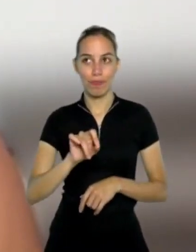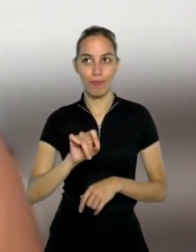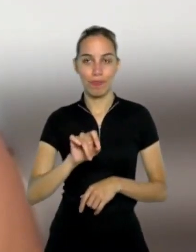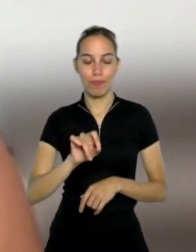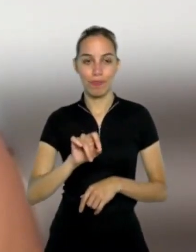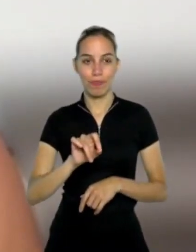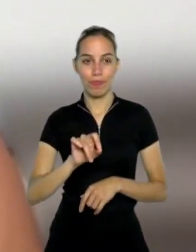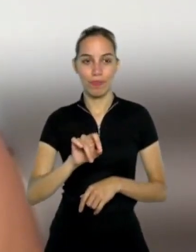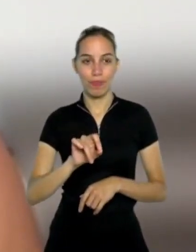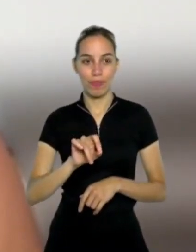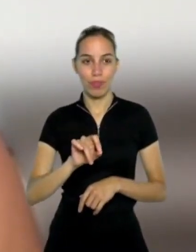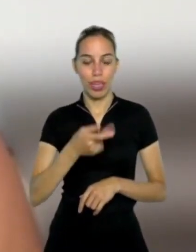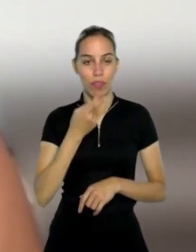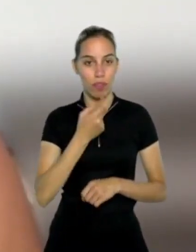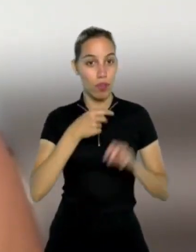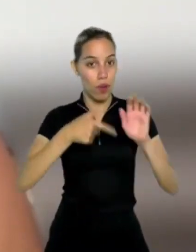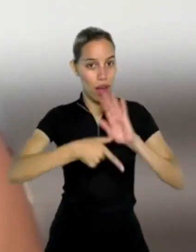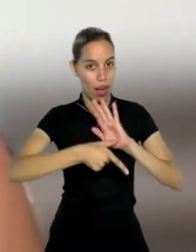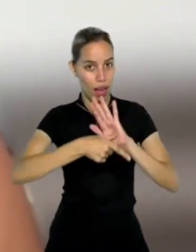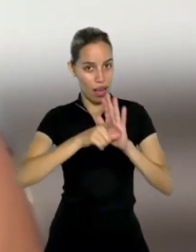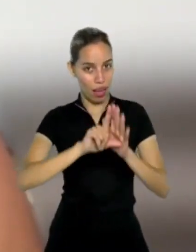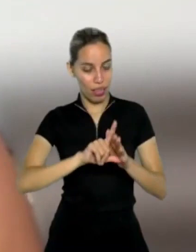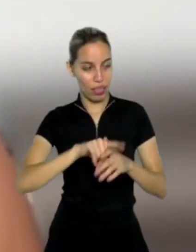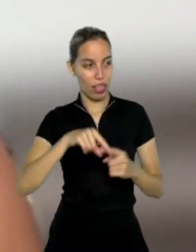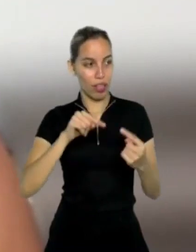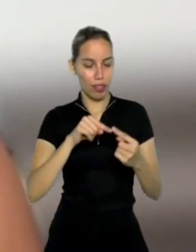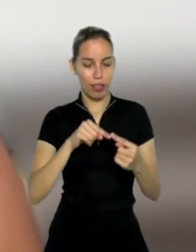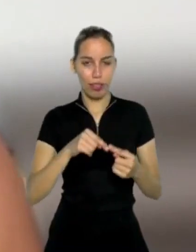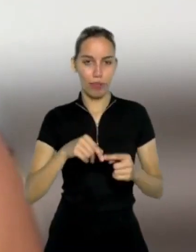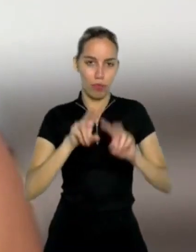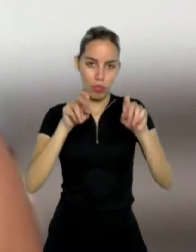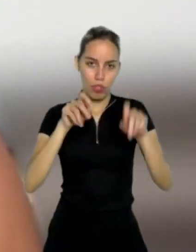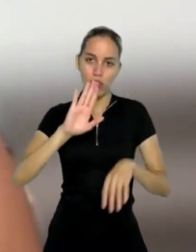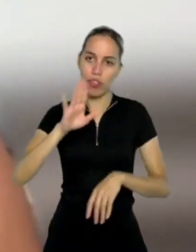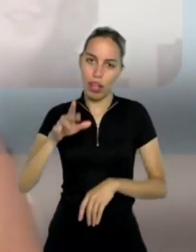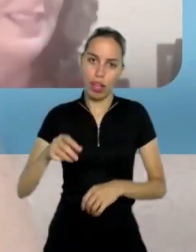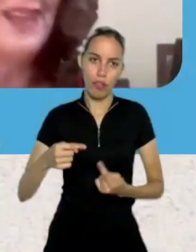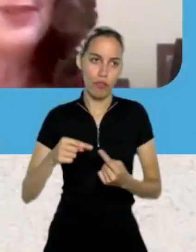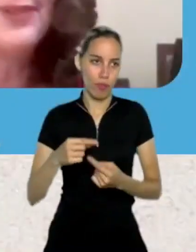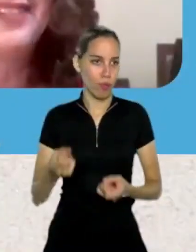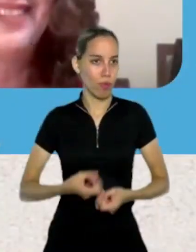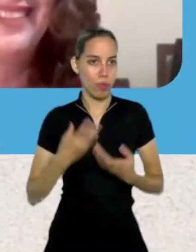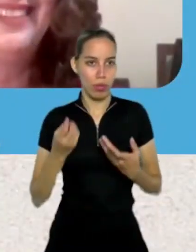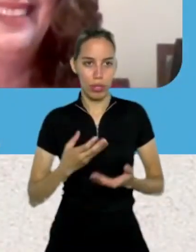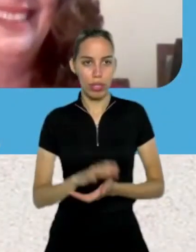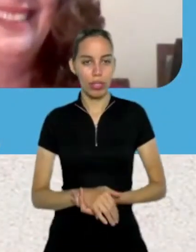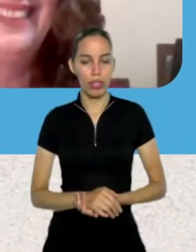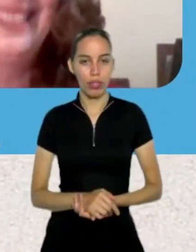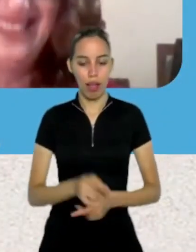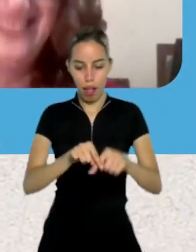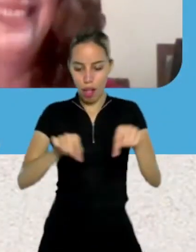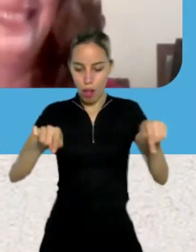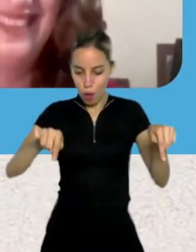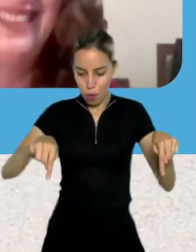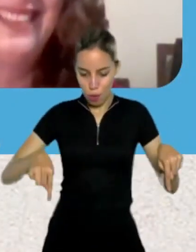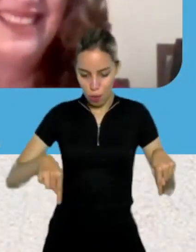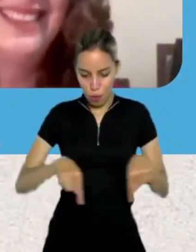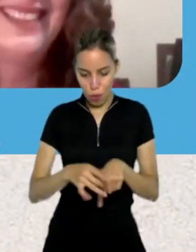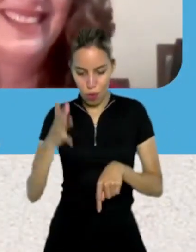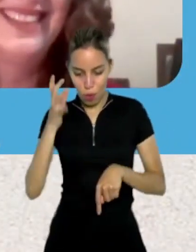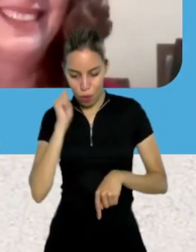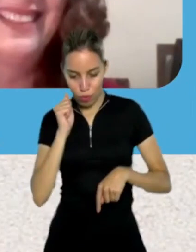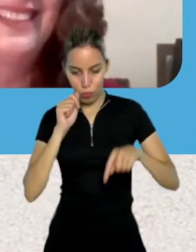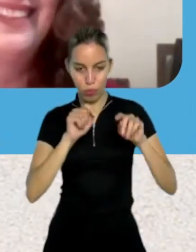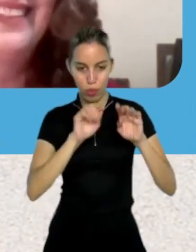citou antes, o próprio título já é uma poesia, né? É um Eu quarto de quero te pedir, cortinas azuis, né? um corte de cortinas